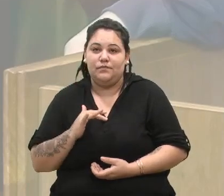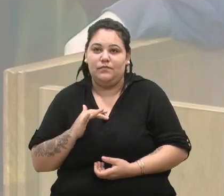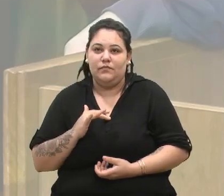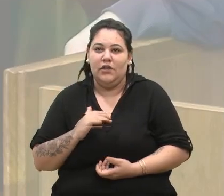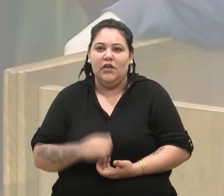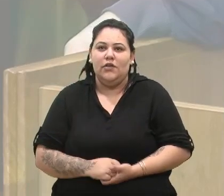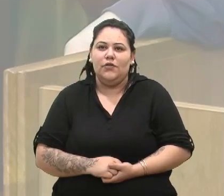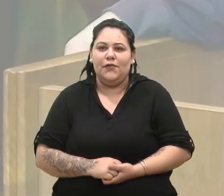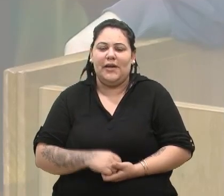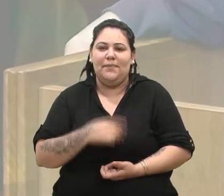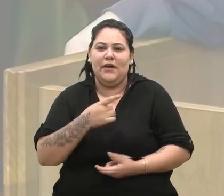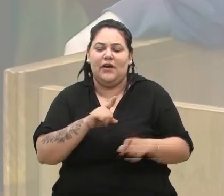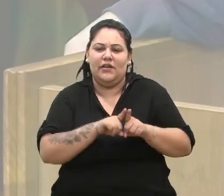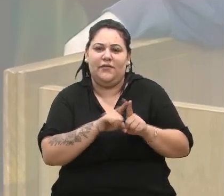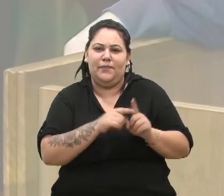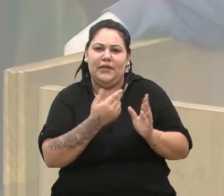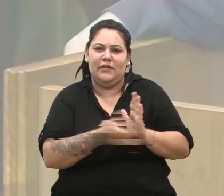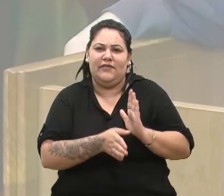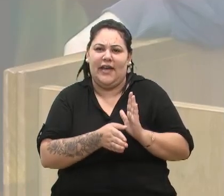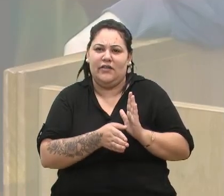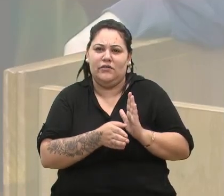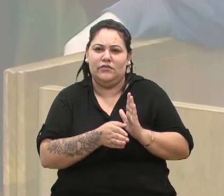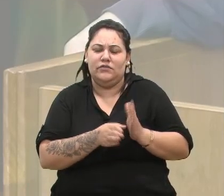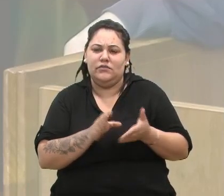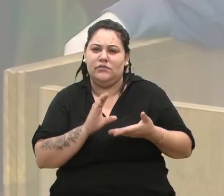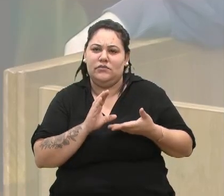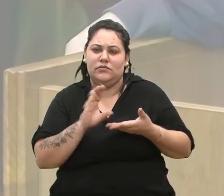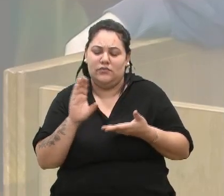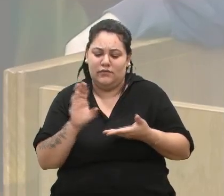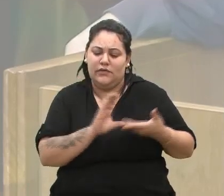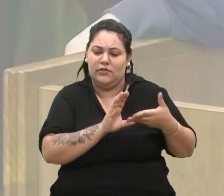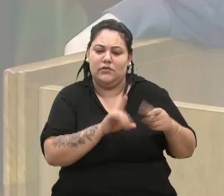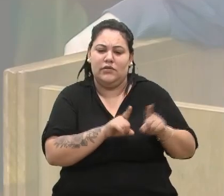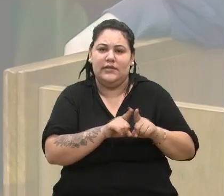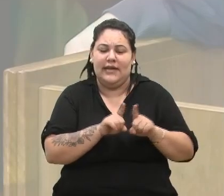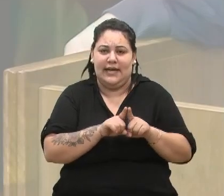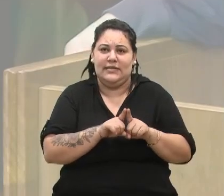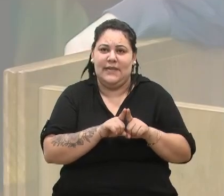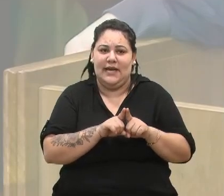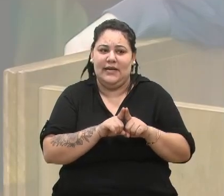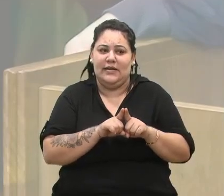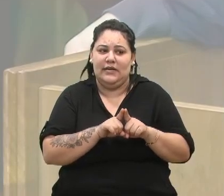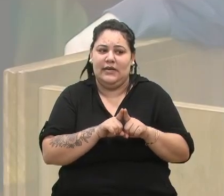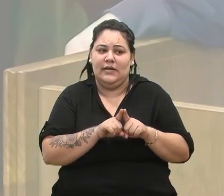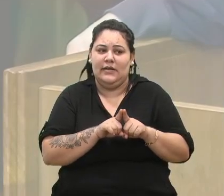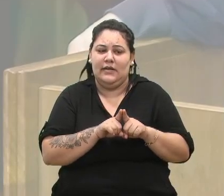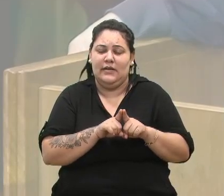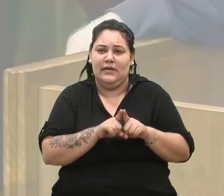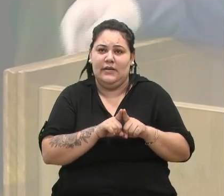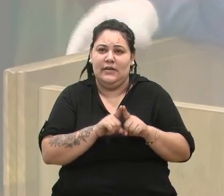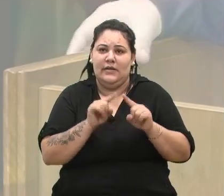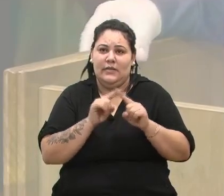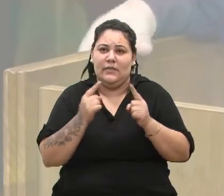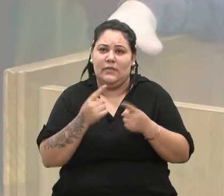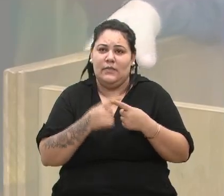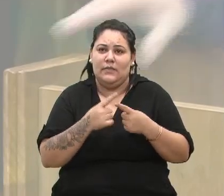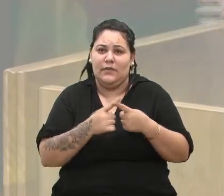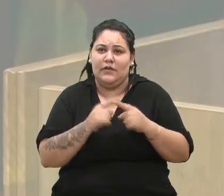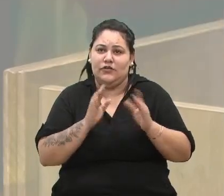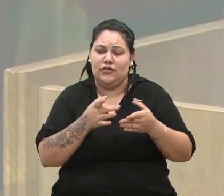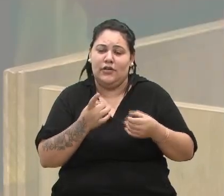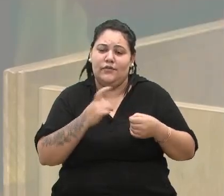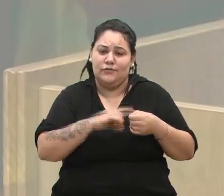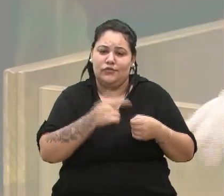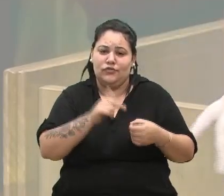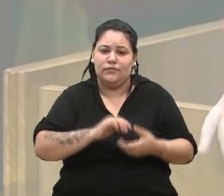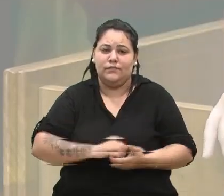nós perdemos recursos, e está acontecendo isso na nossa cidade. Quando, olha, o histórico lá atrás acontecia, está voltando novamente.